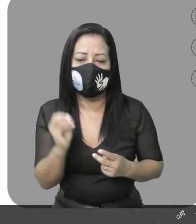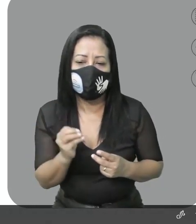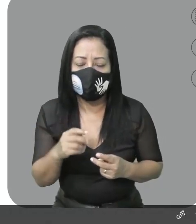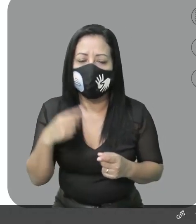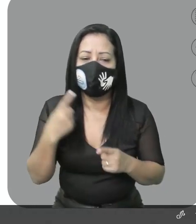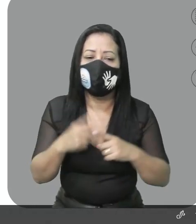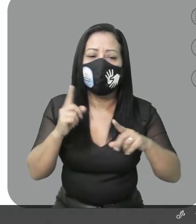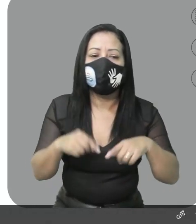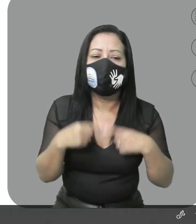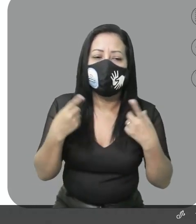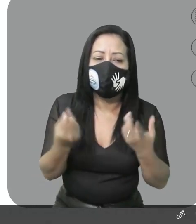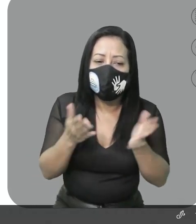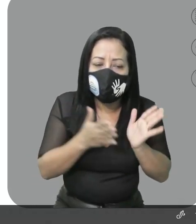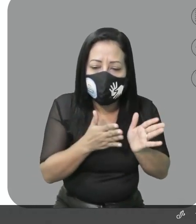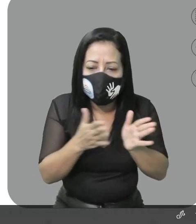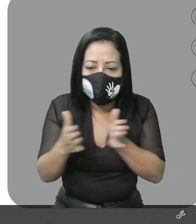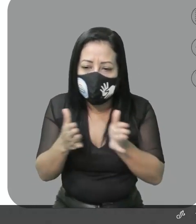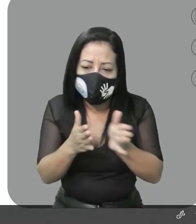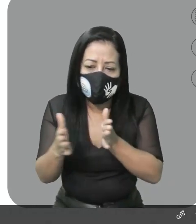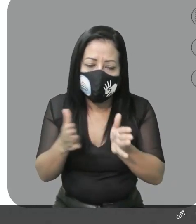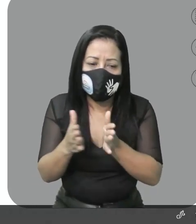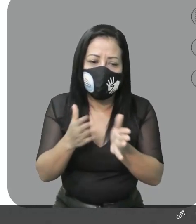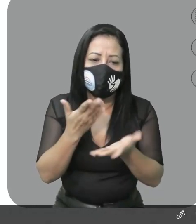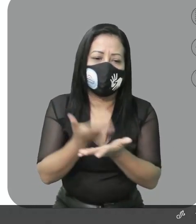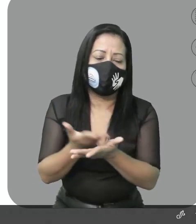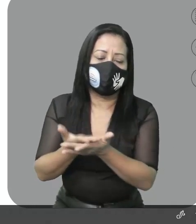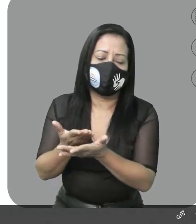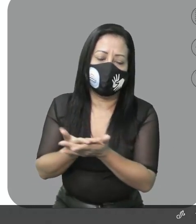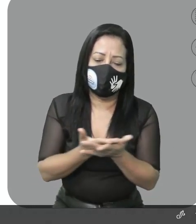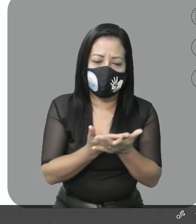desse período aí que nós estudamos é uma